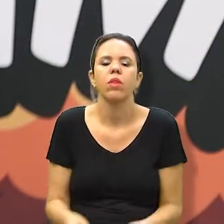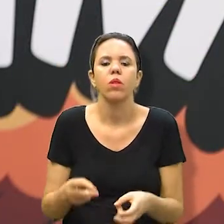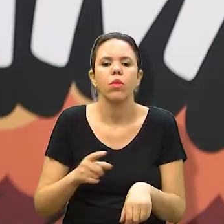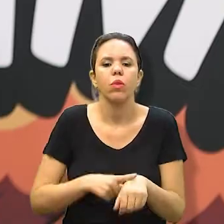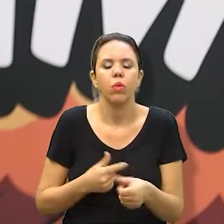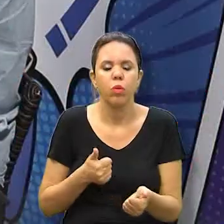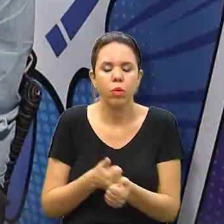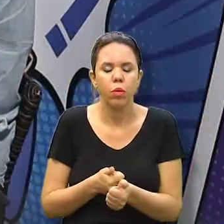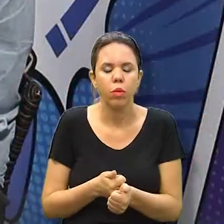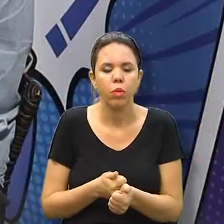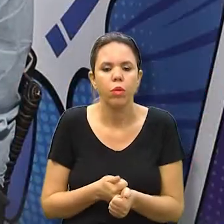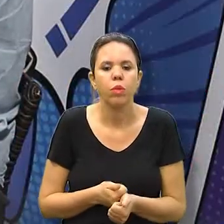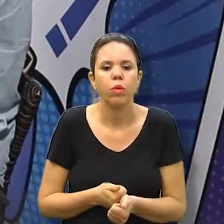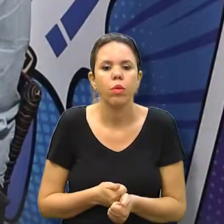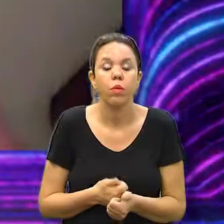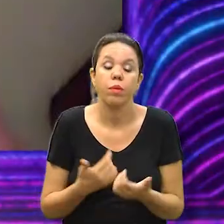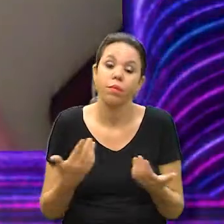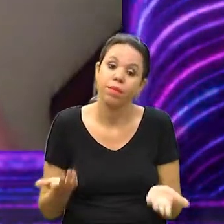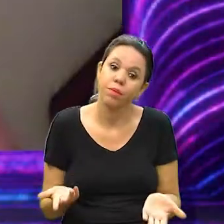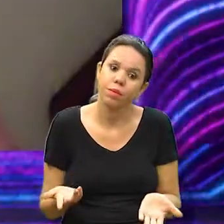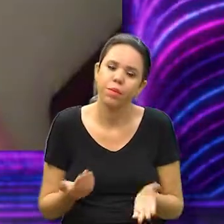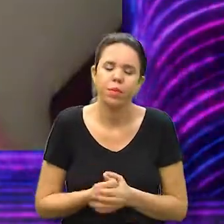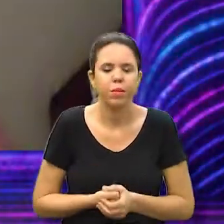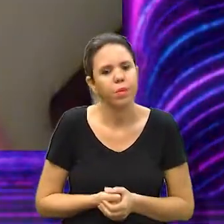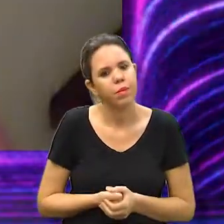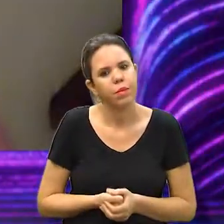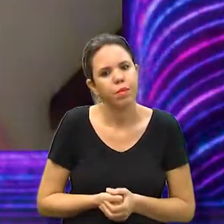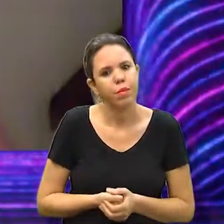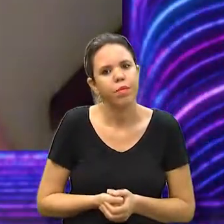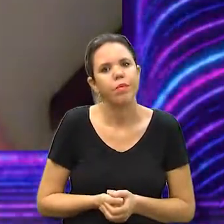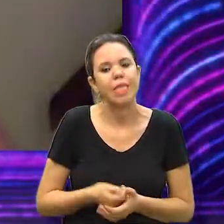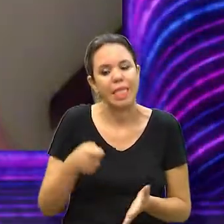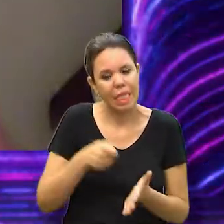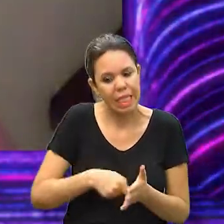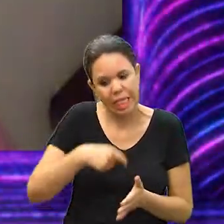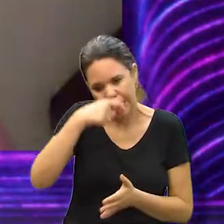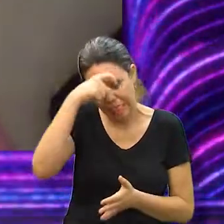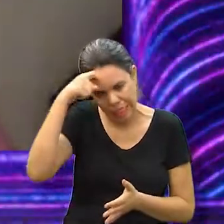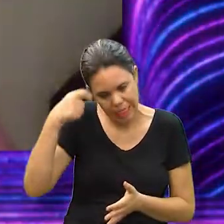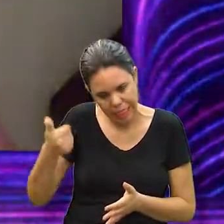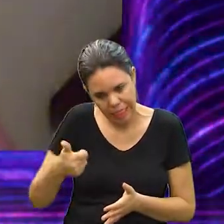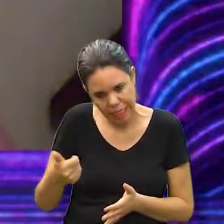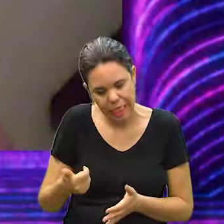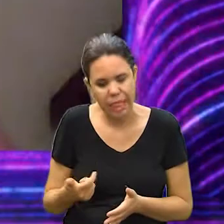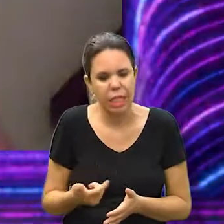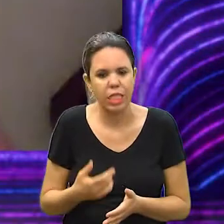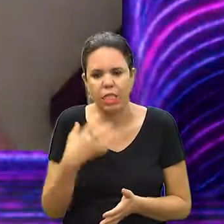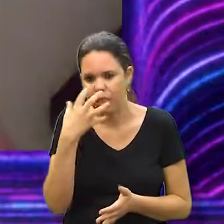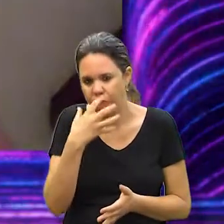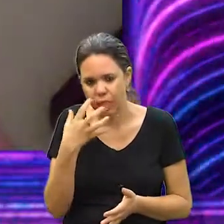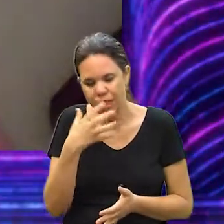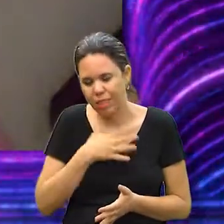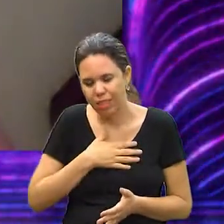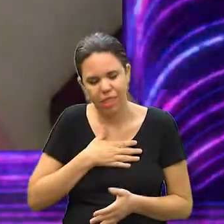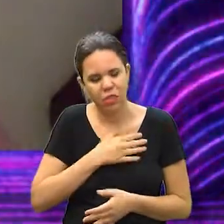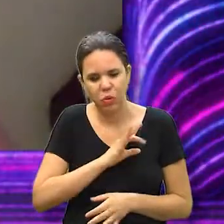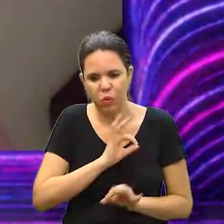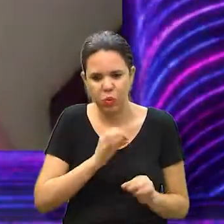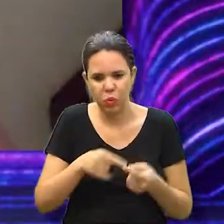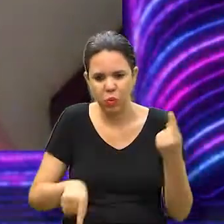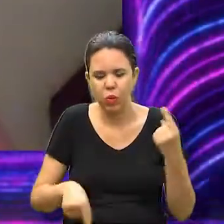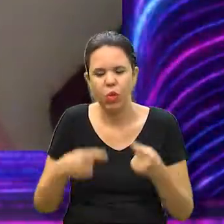Tem previsão? Pois é, você sabe que eu sambei para fazer esse primeiro aí, porque romance não era minha praia, né? Eu